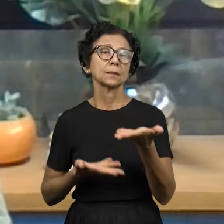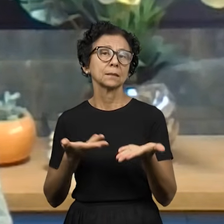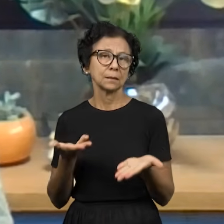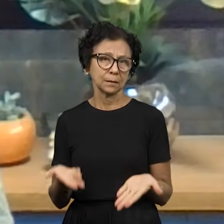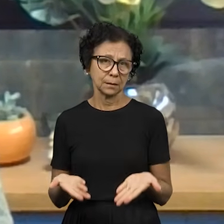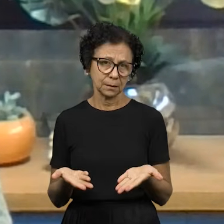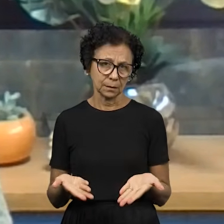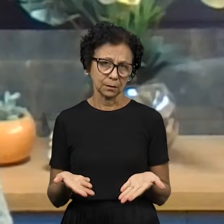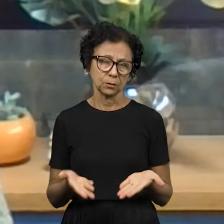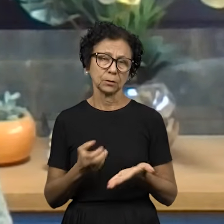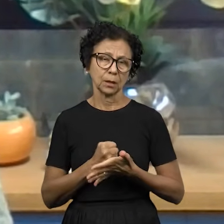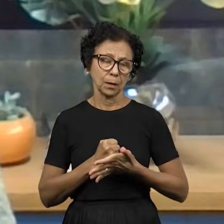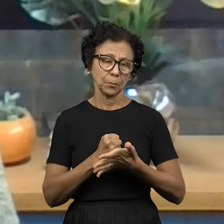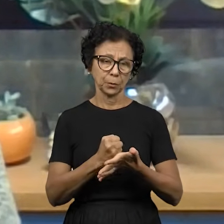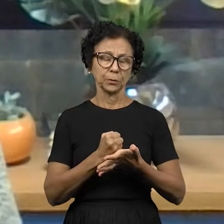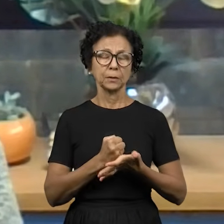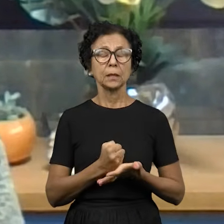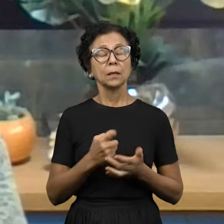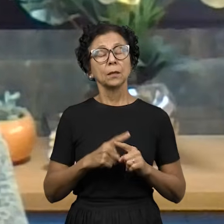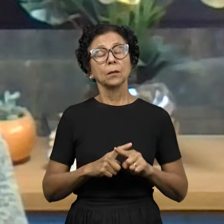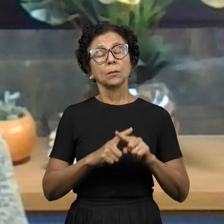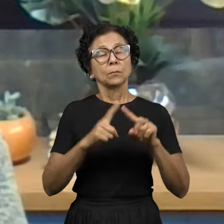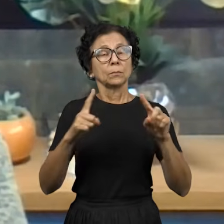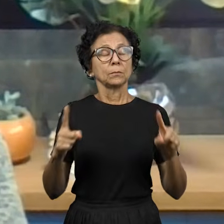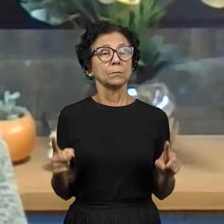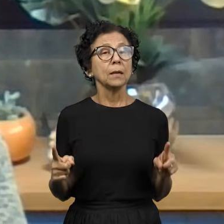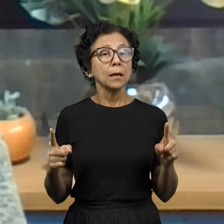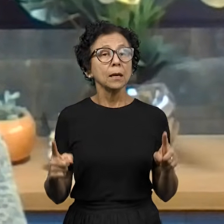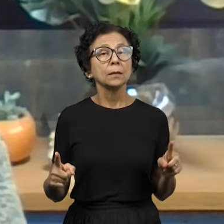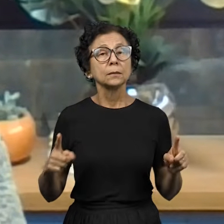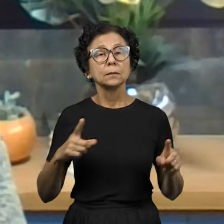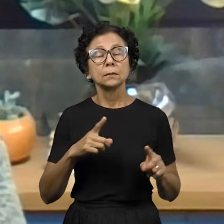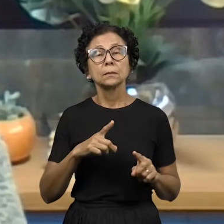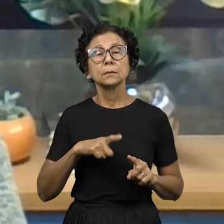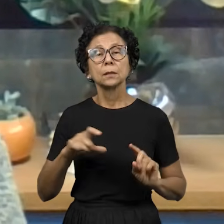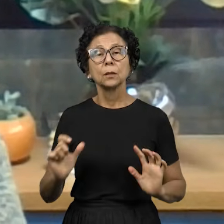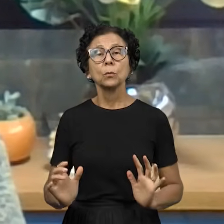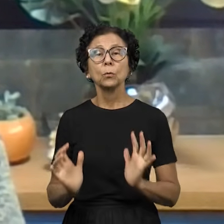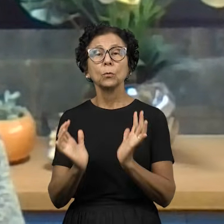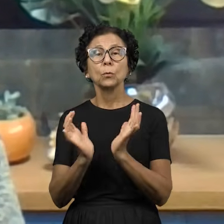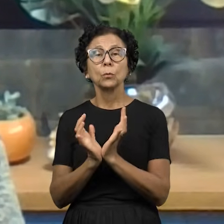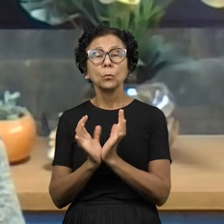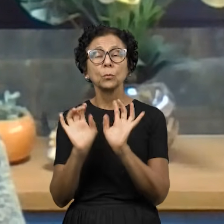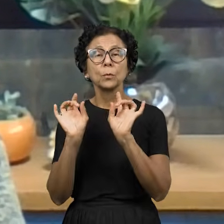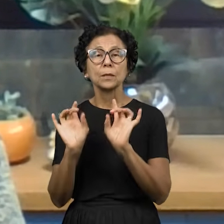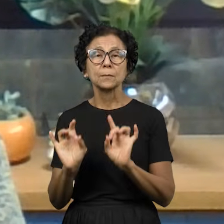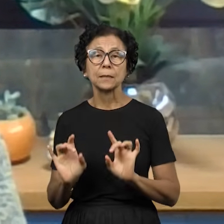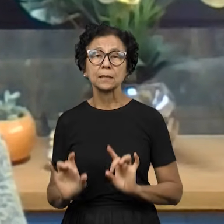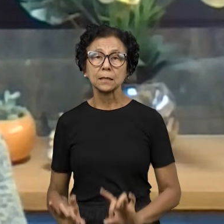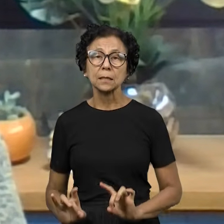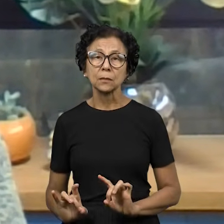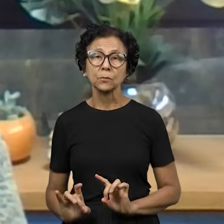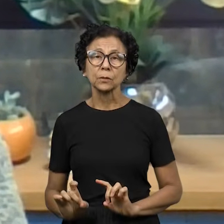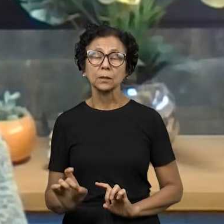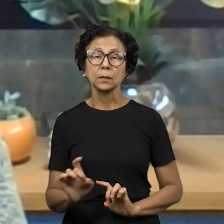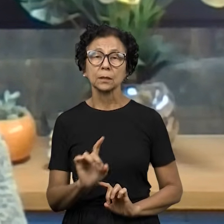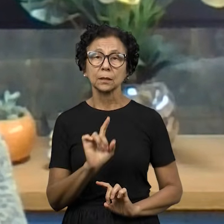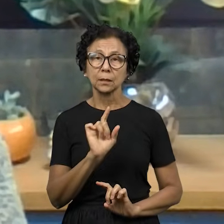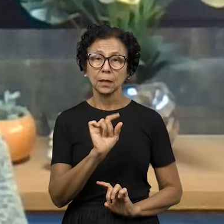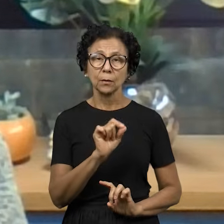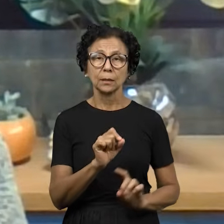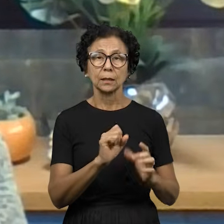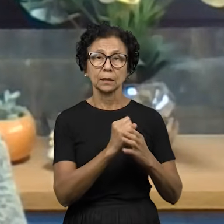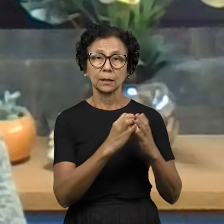assistência, do nosso suporte. Mas existe um grupo que não vai ser atendido por nós, que é aquele grupo